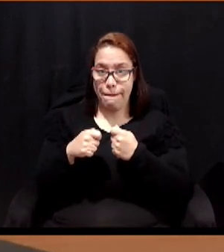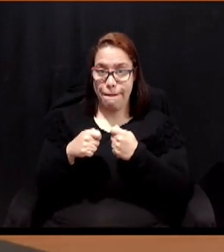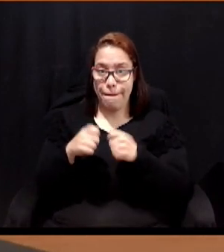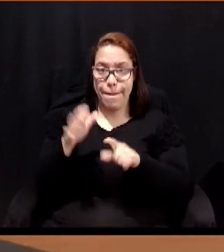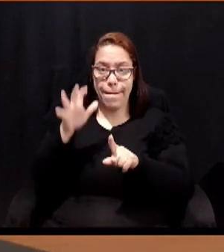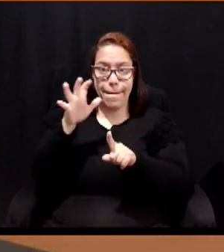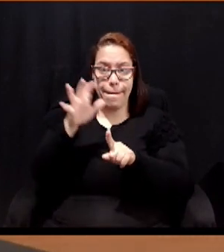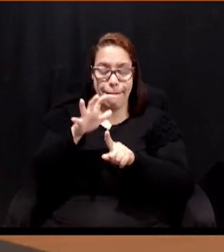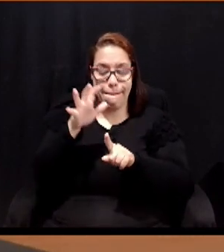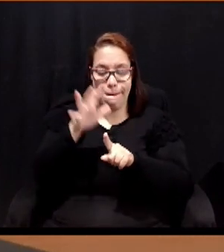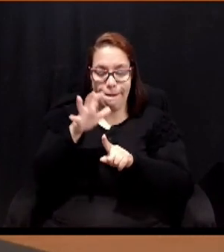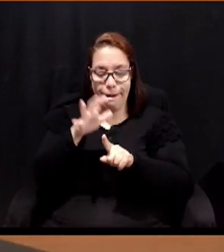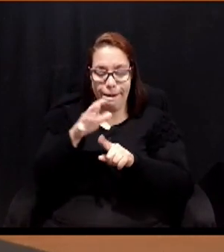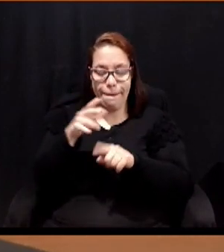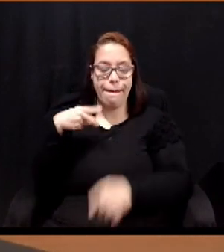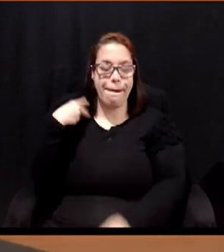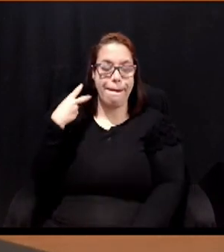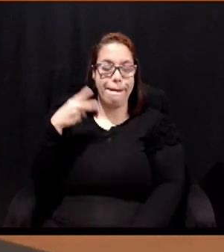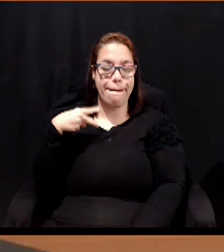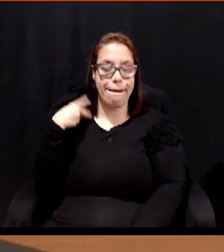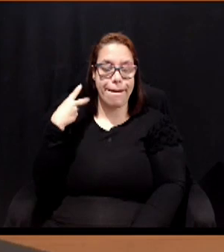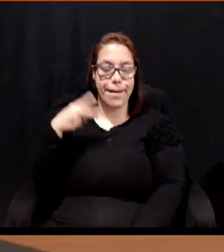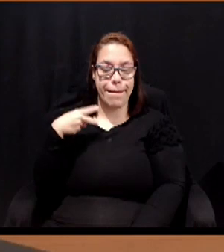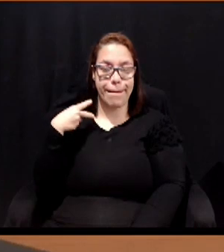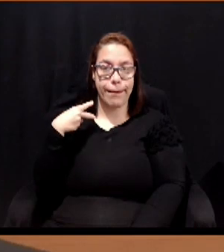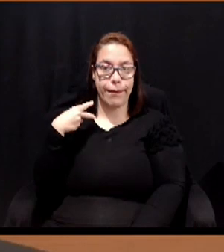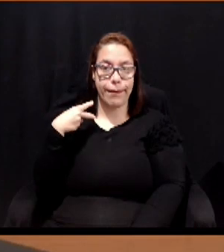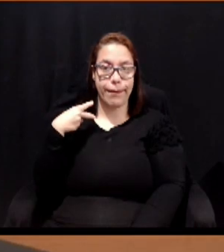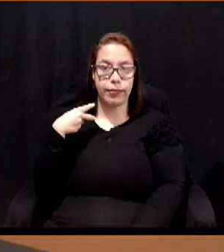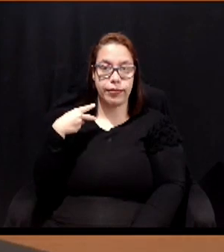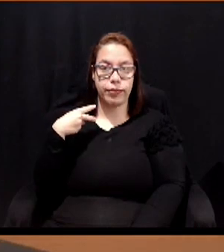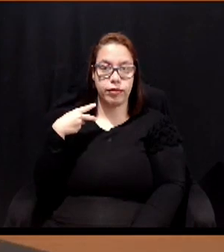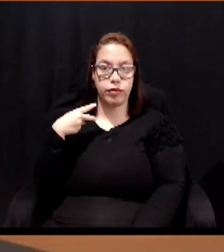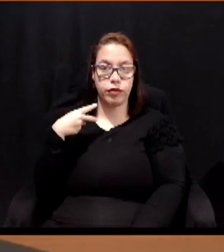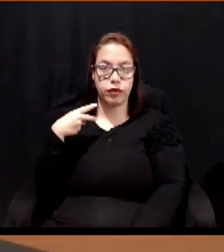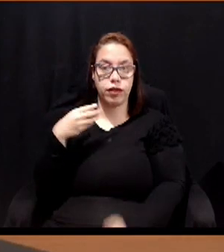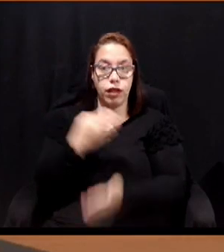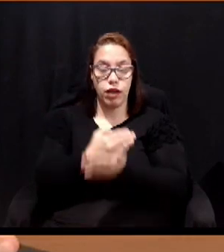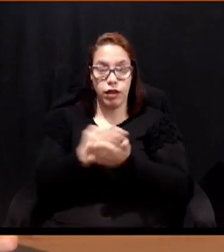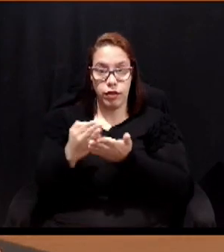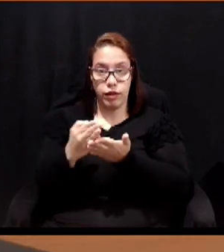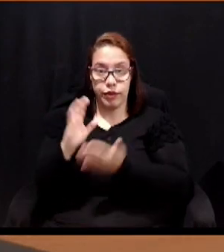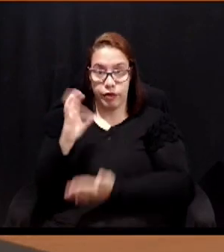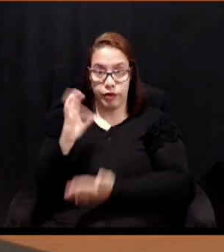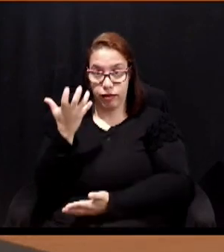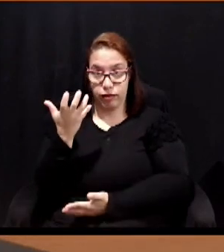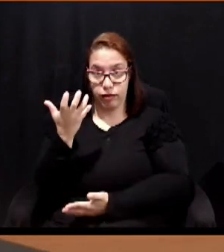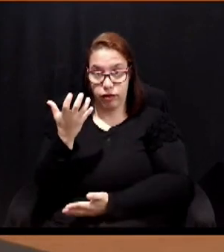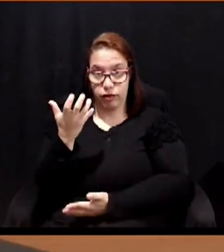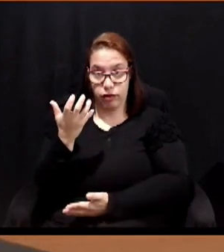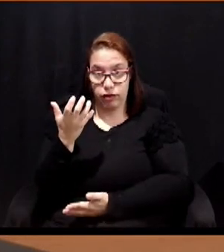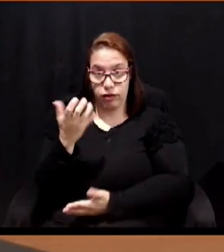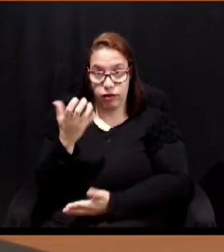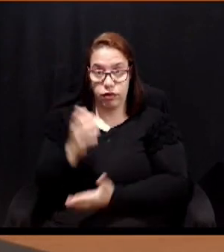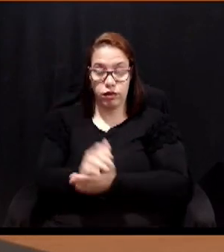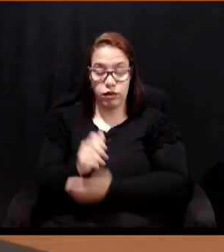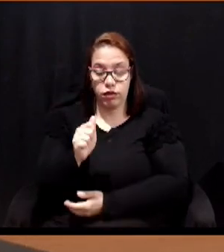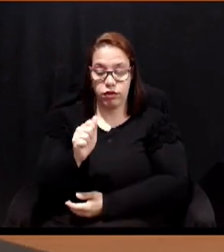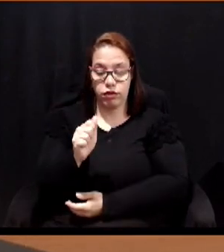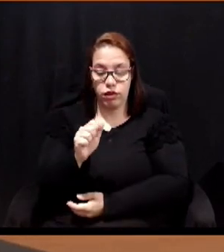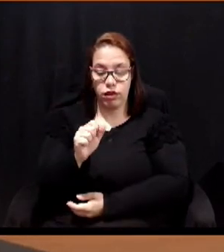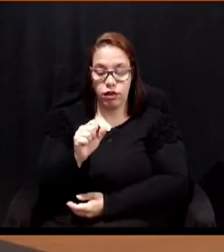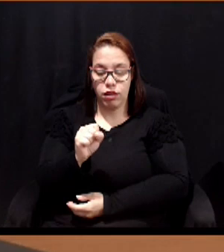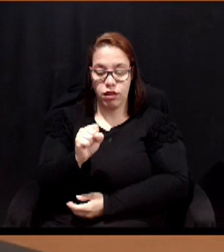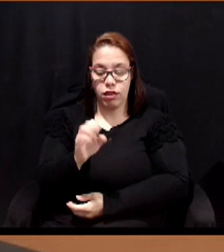assim, política, né? Para que as coisas comecem a acontecer. Porque a Artesp, né, depende muito do governo do